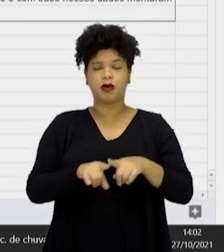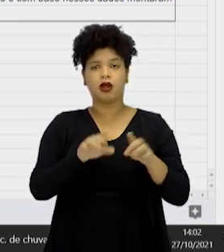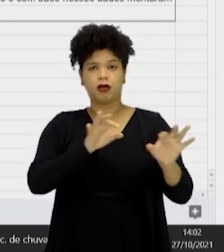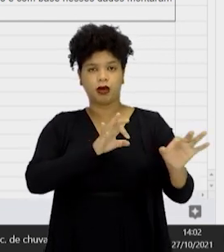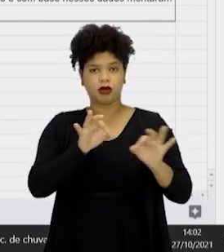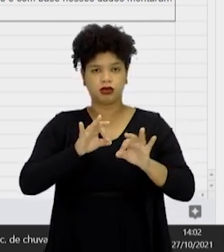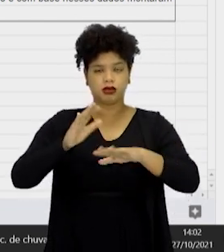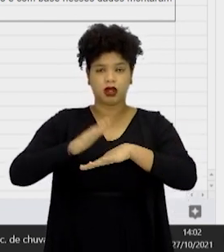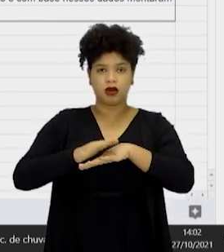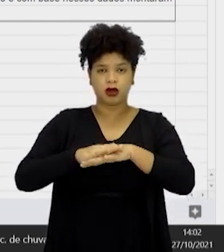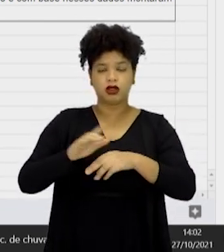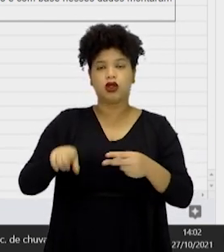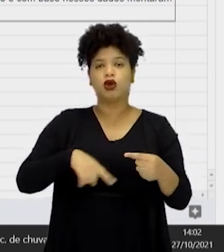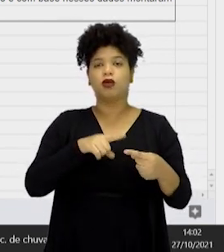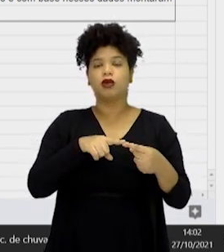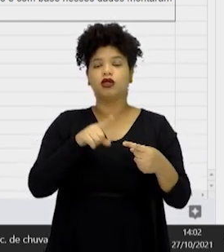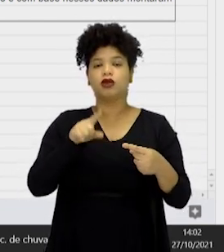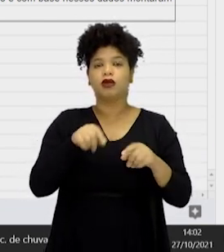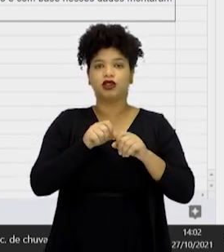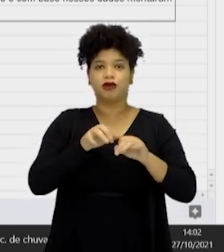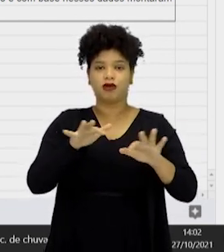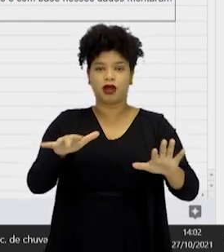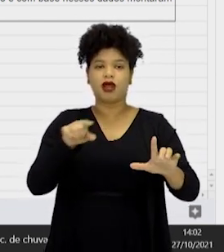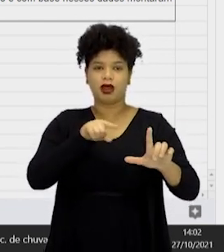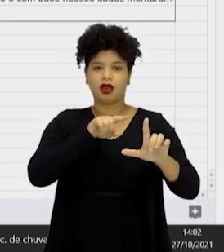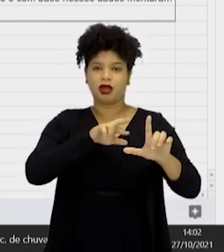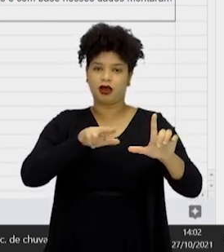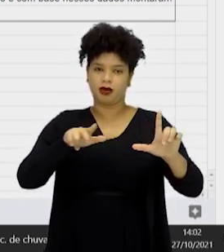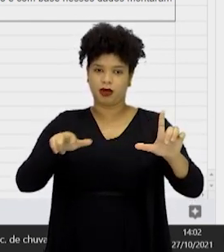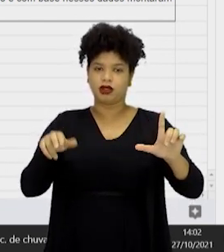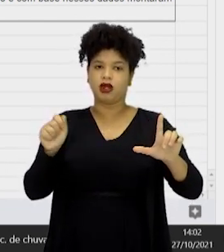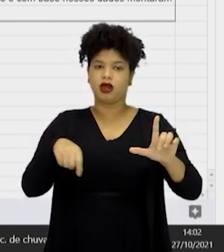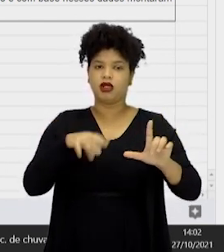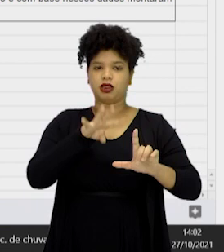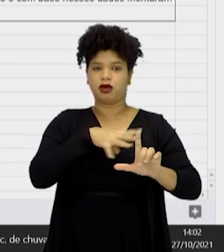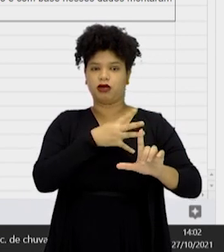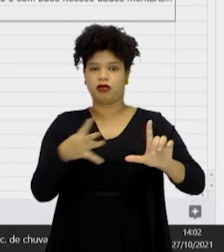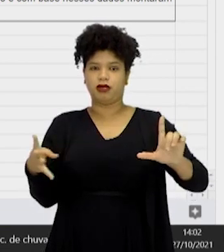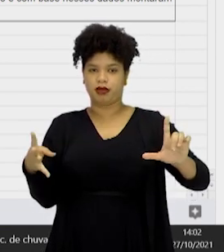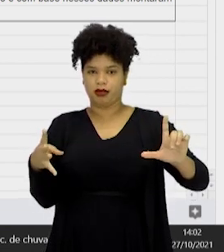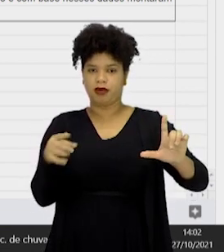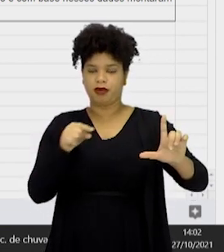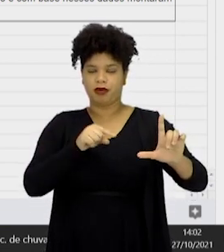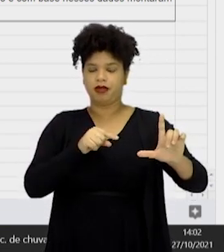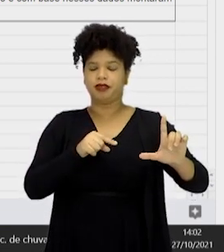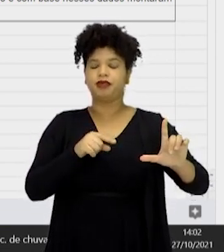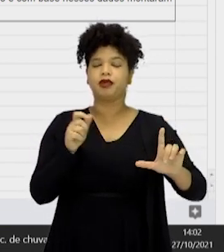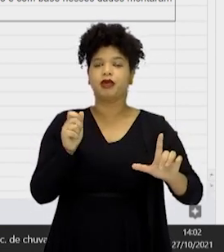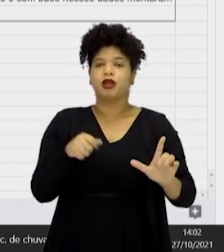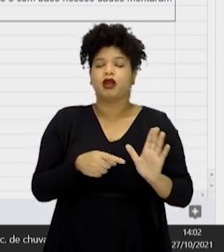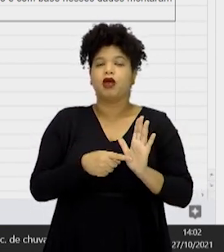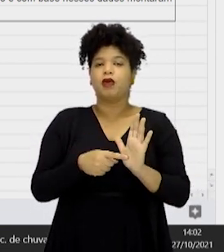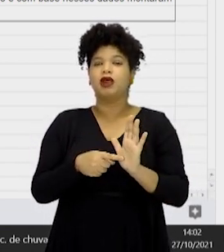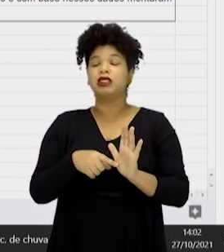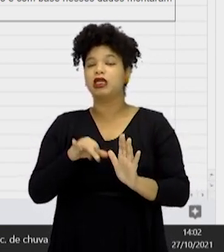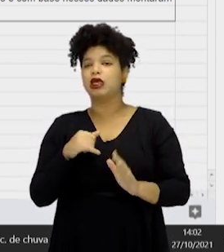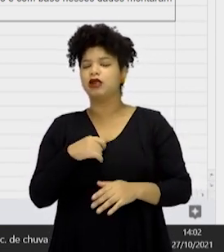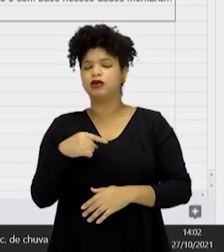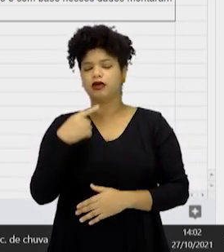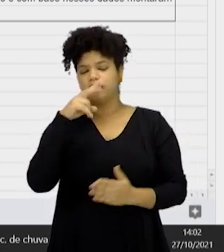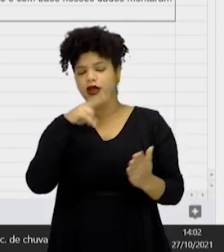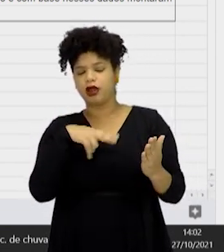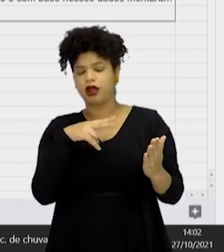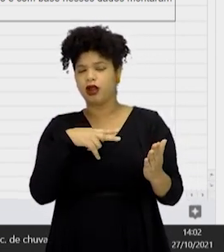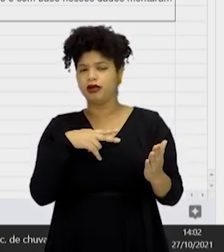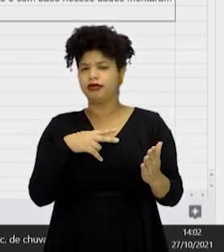era divulgar pela mídia, no caso aqui a gente está usando o Excel, né? Elementos que podem induzir a erros de leitura ou de